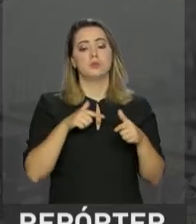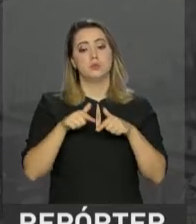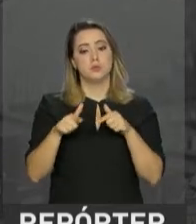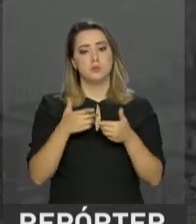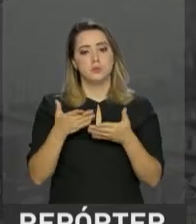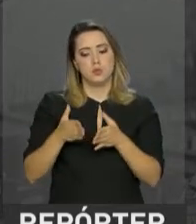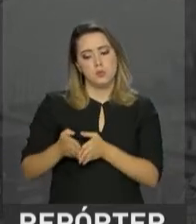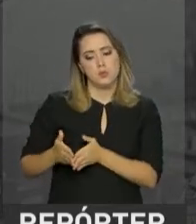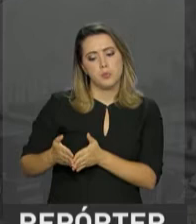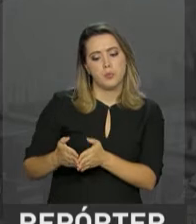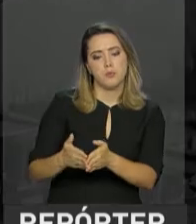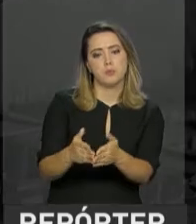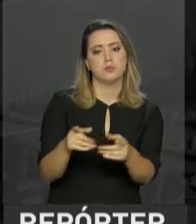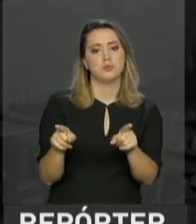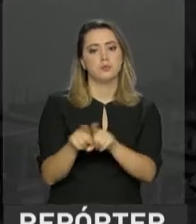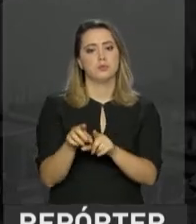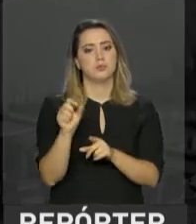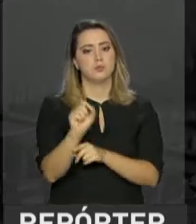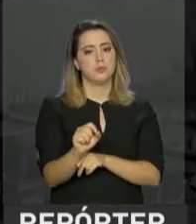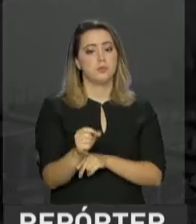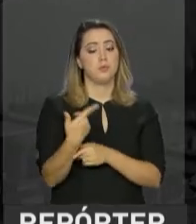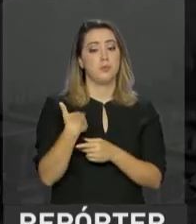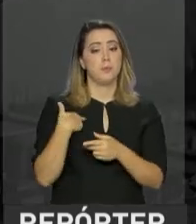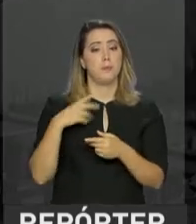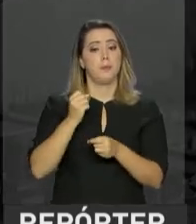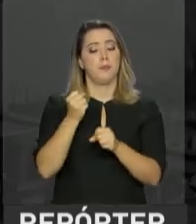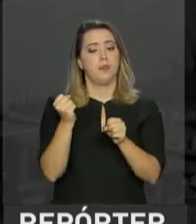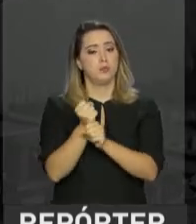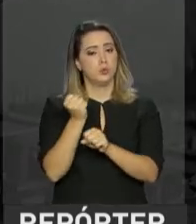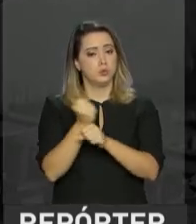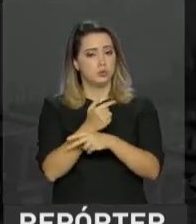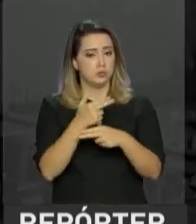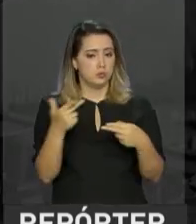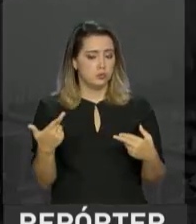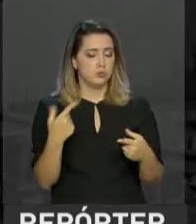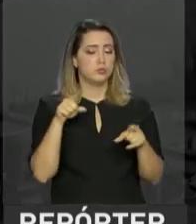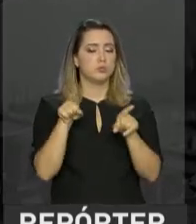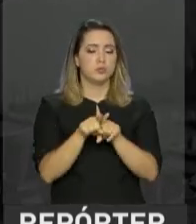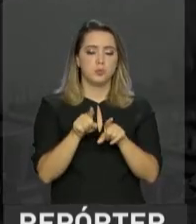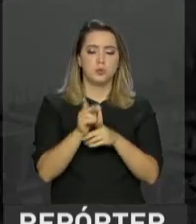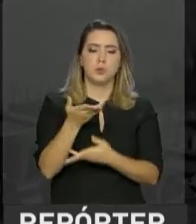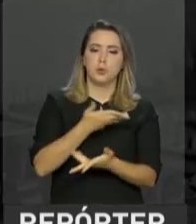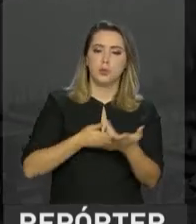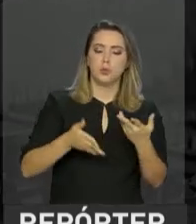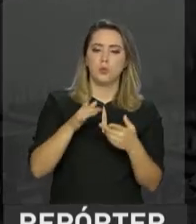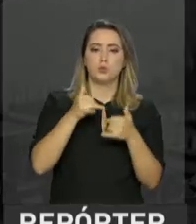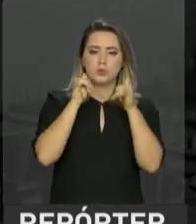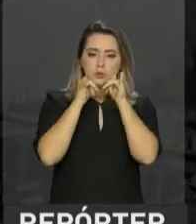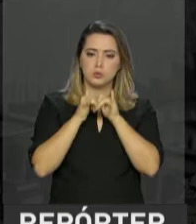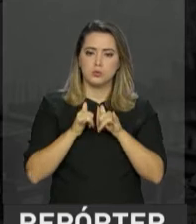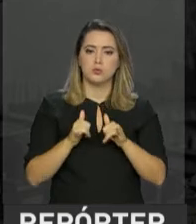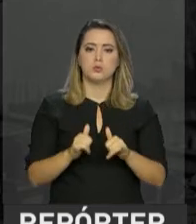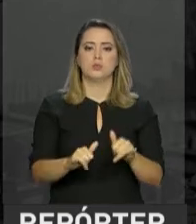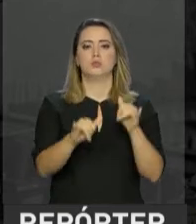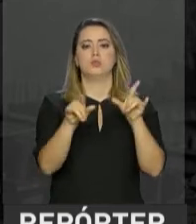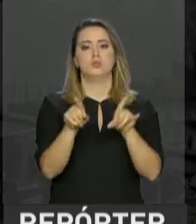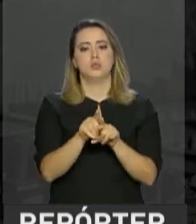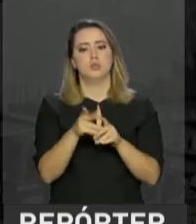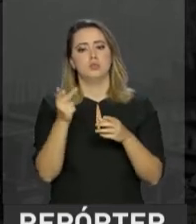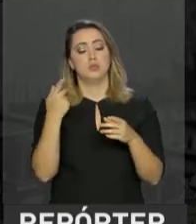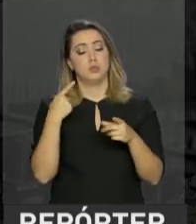dragagem de canais na parte de infraestrutura as iniciativas também incluem direção e transmissão de energia